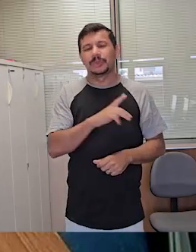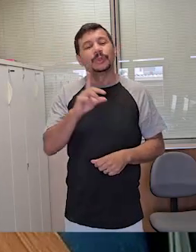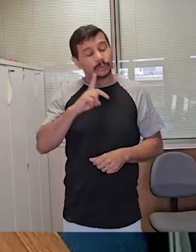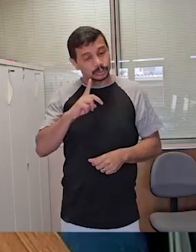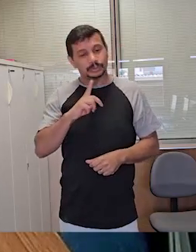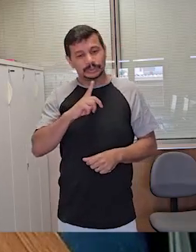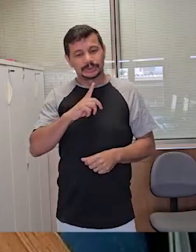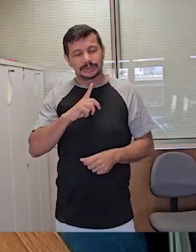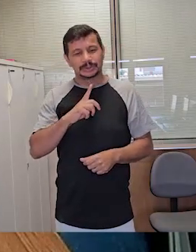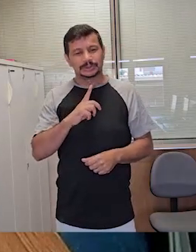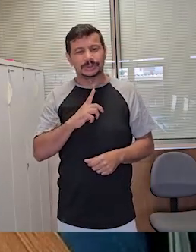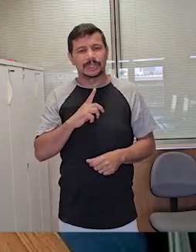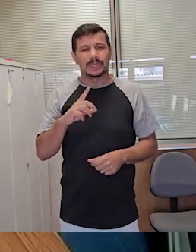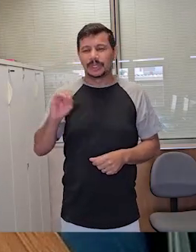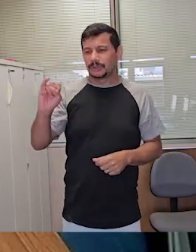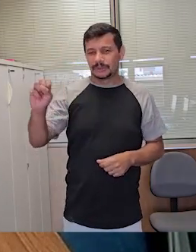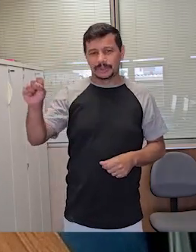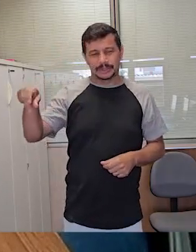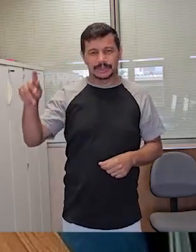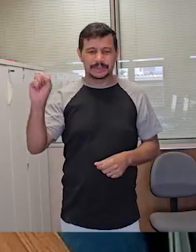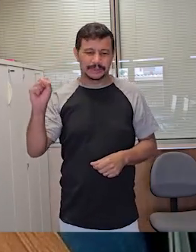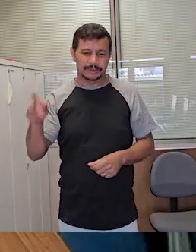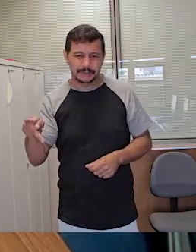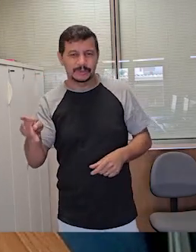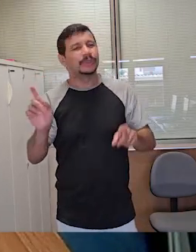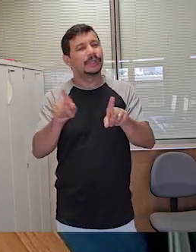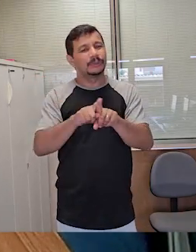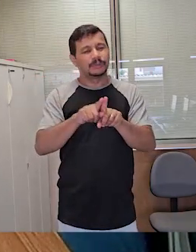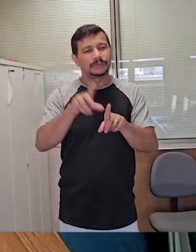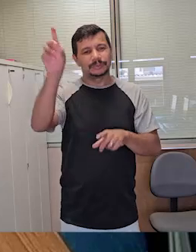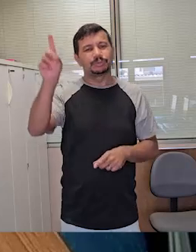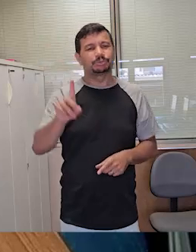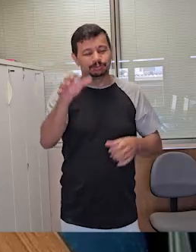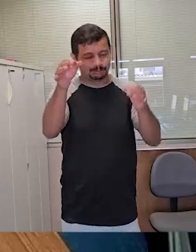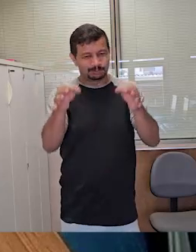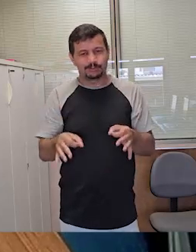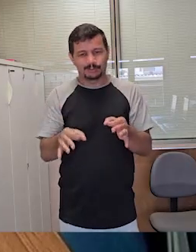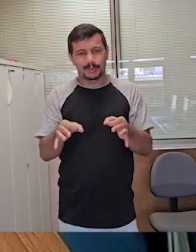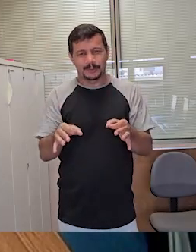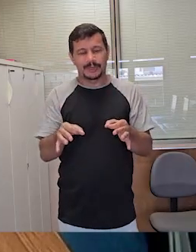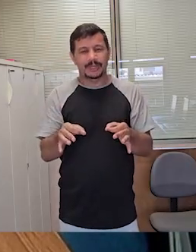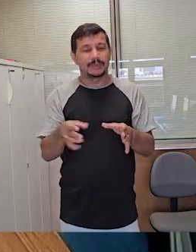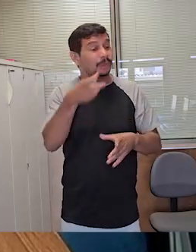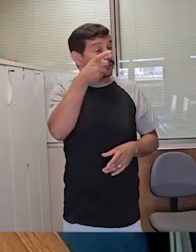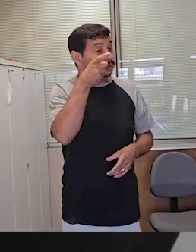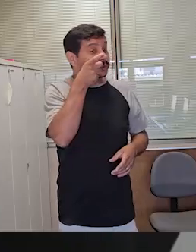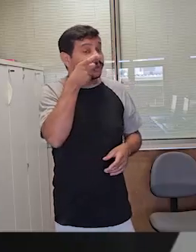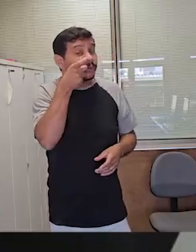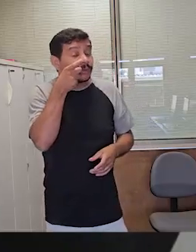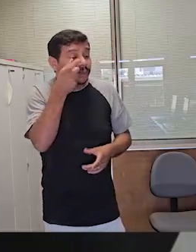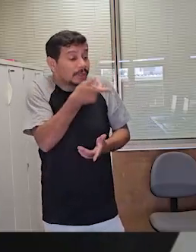recebendo o direito previdenciário que ele tinha. Foi isso que aconteceu. Para você ver como